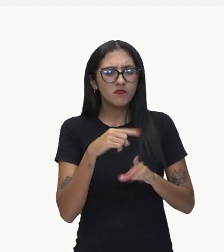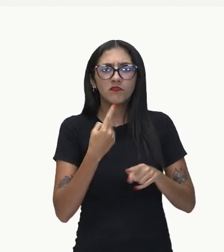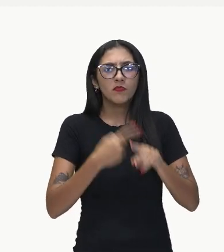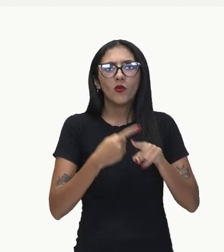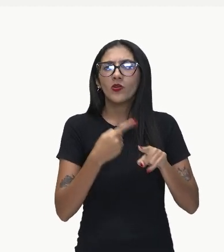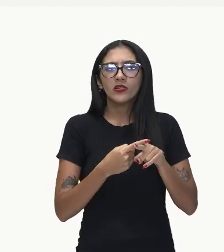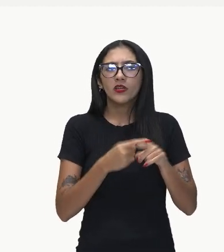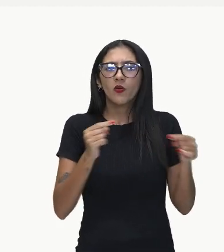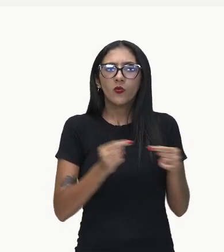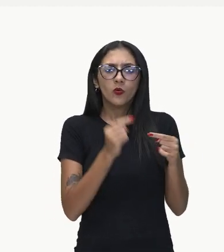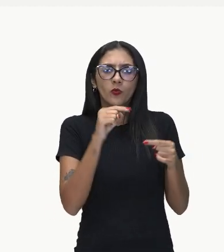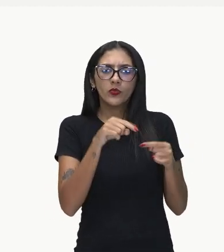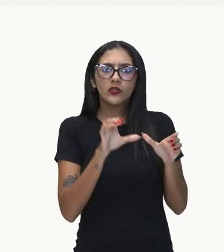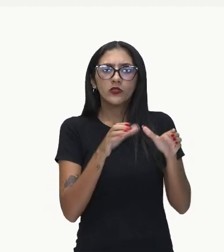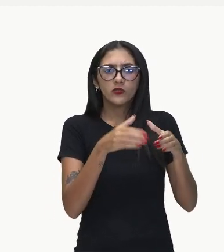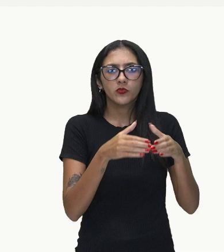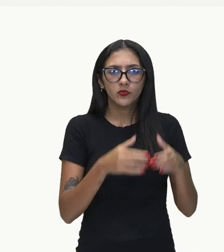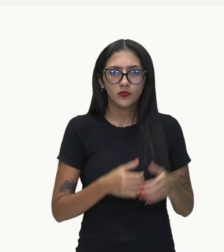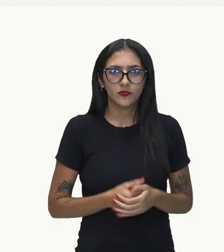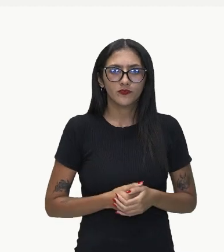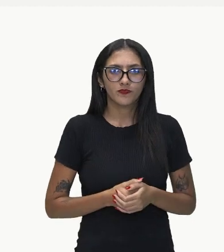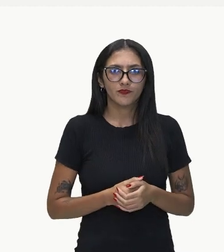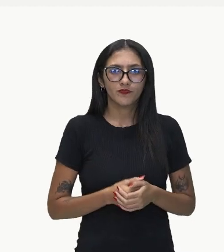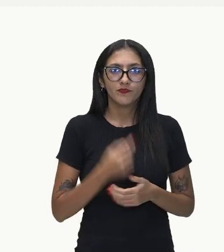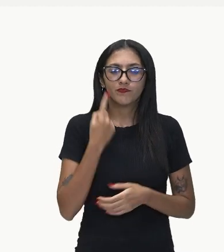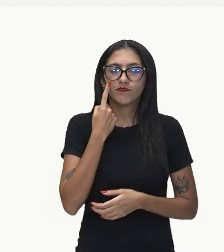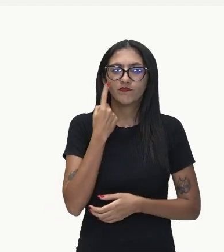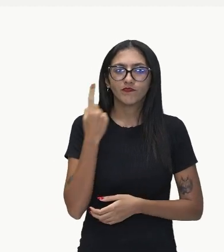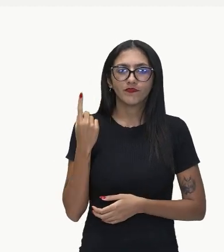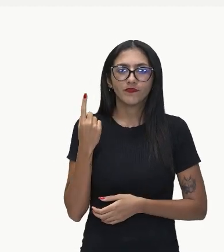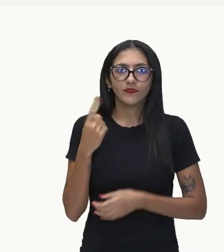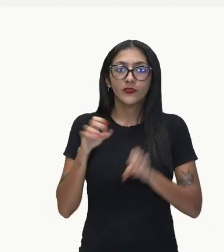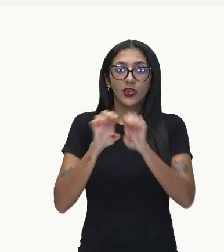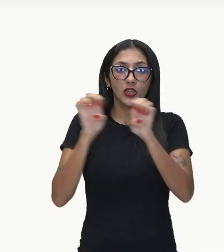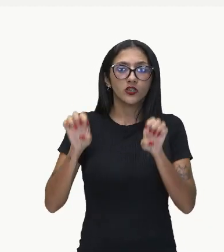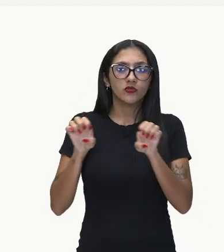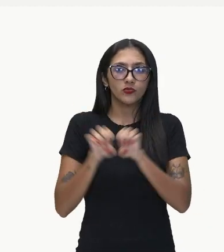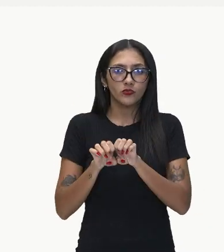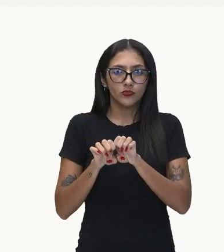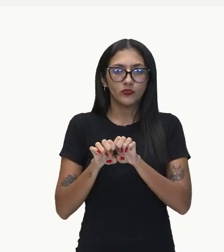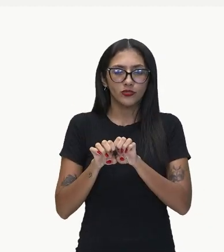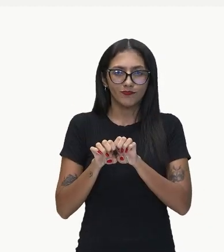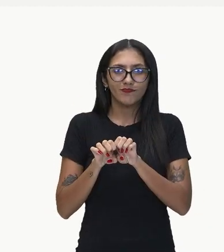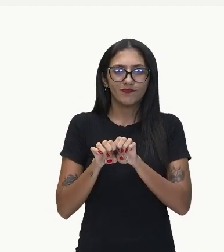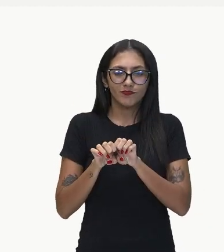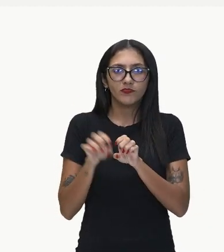quê? Por causa desse grupo aqui, ó. Todo